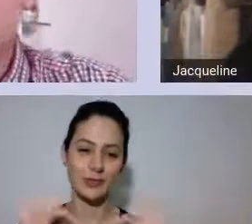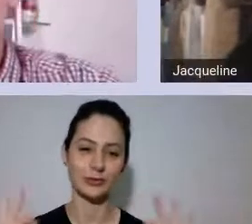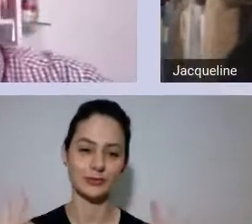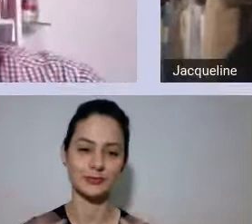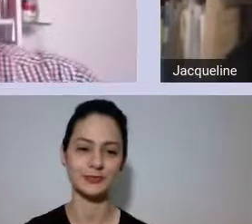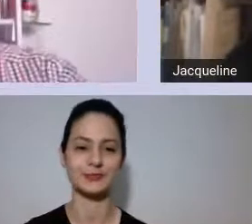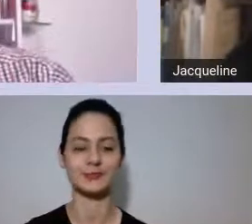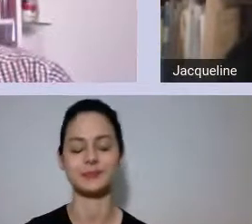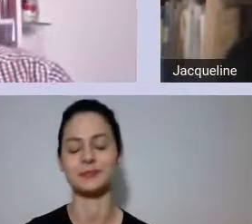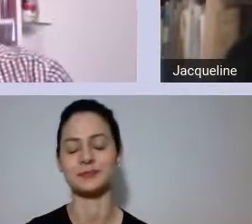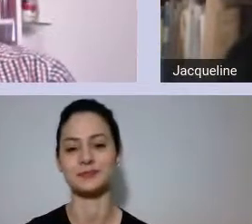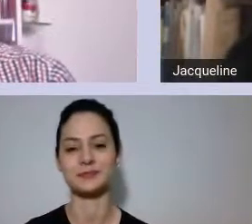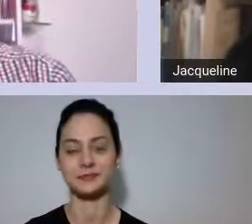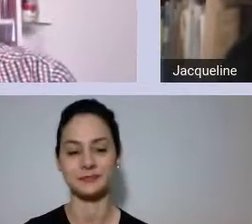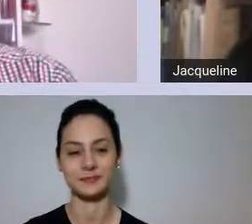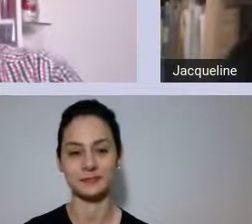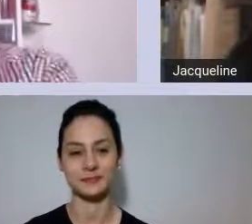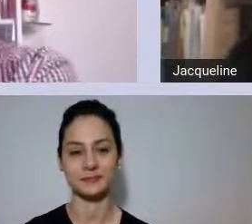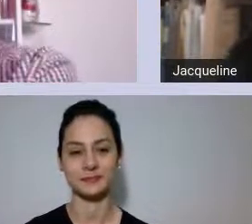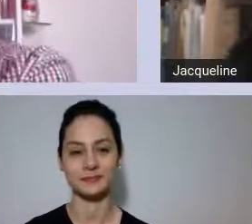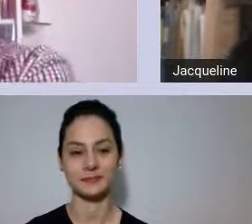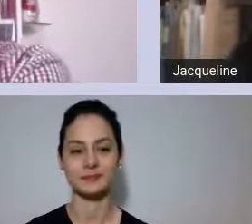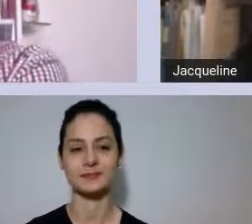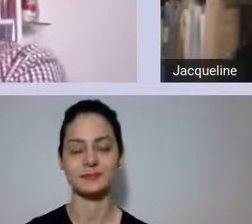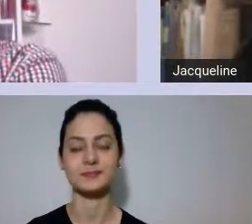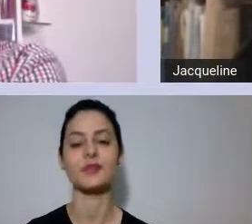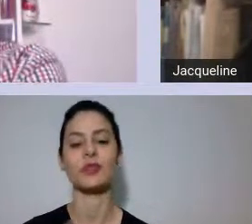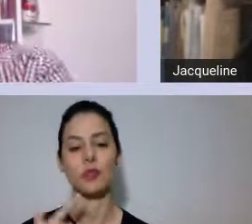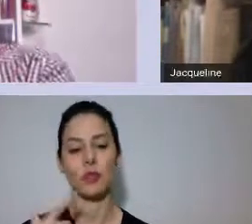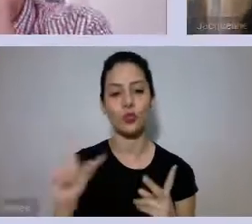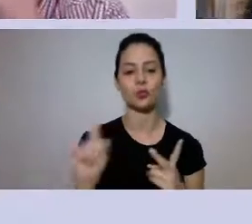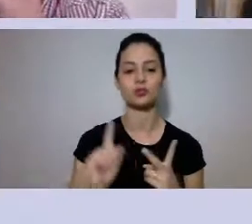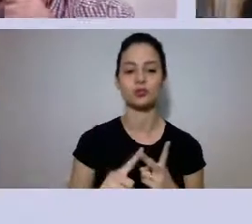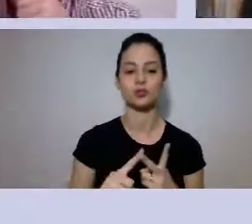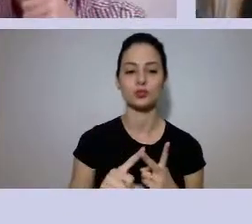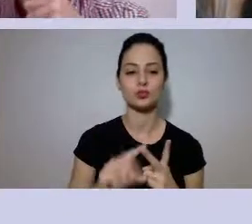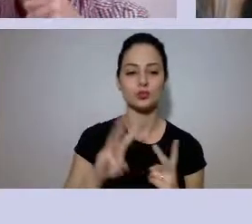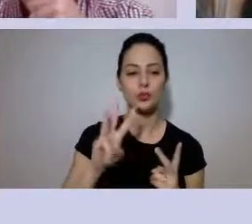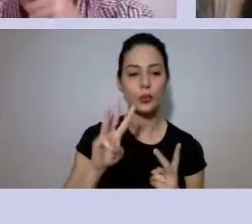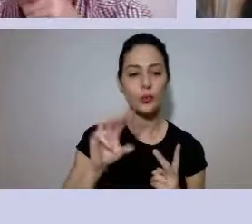A próxima pergunta aqui é do William.